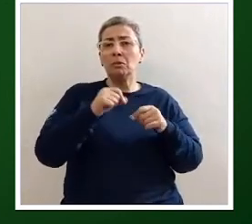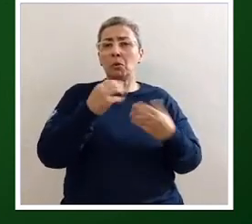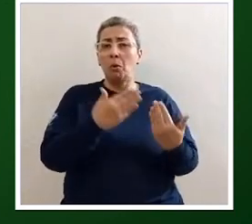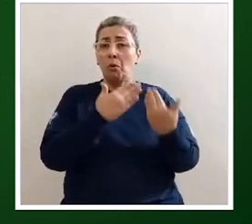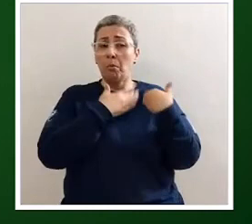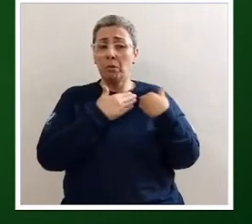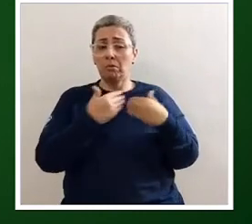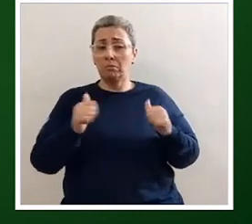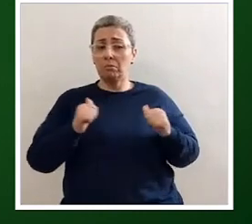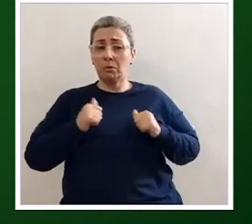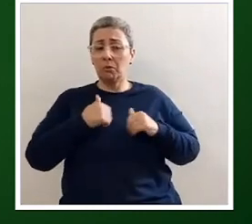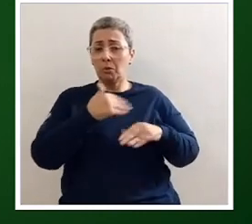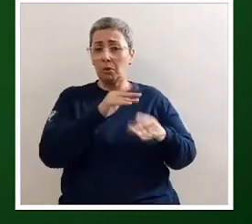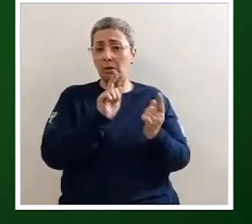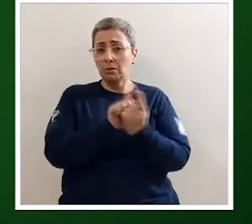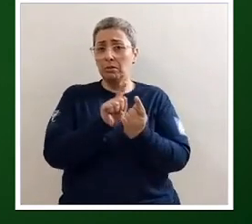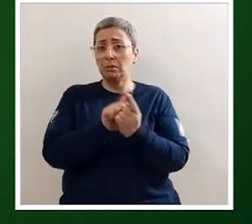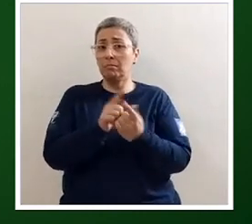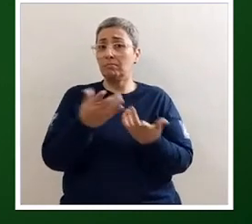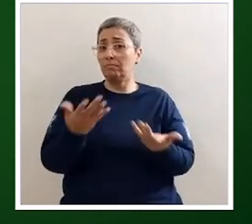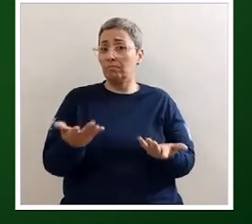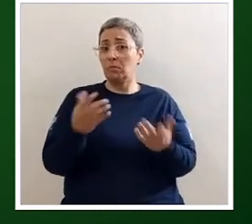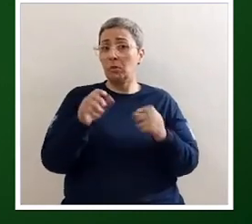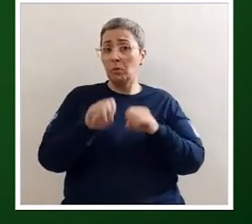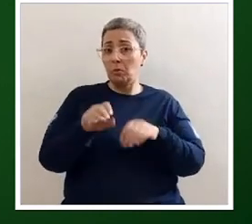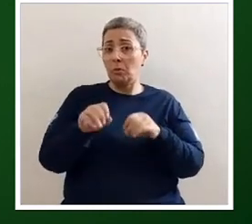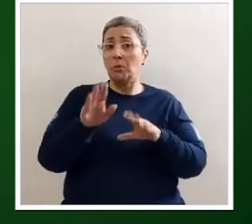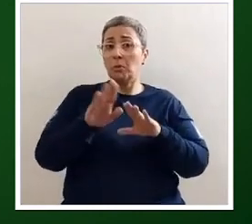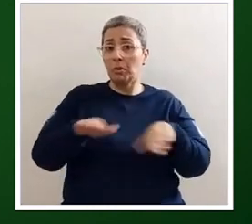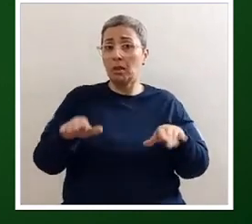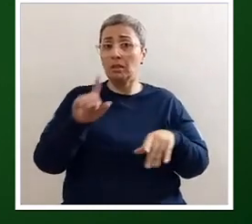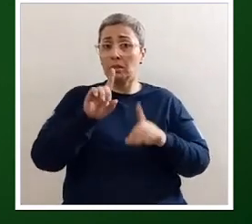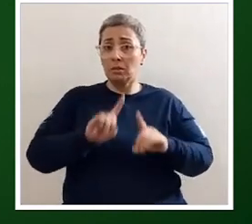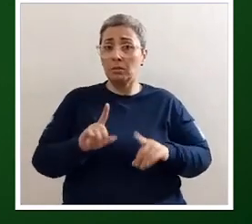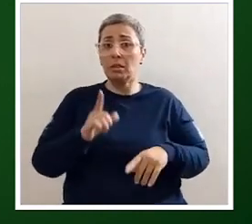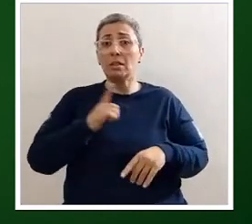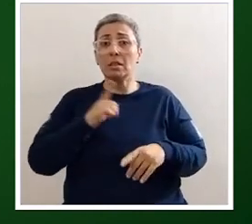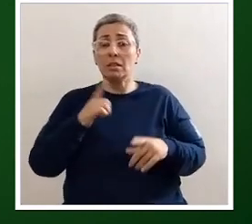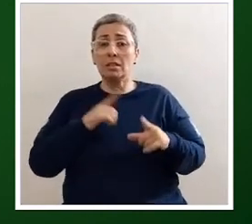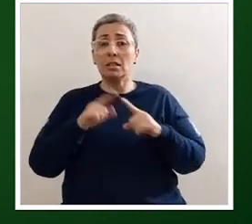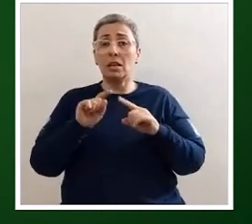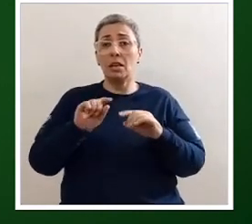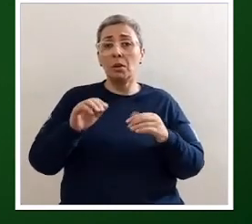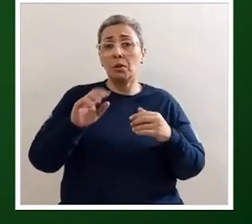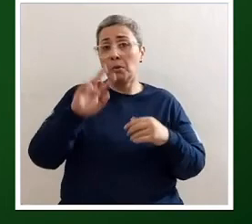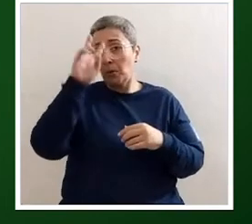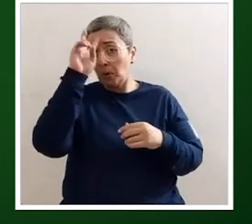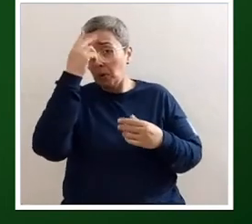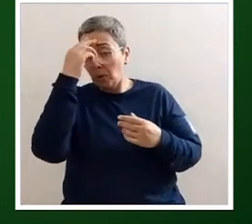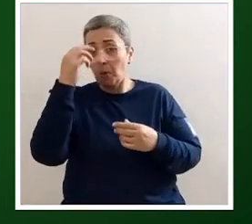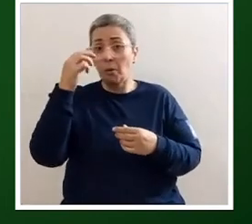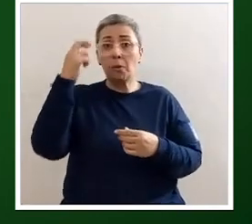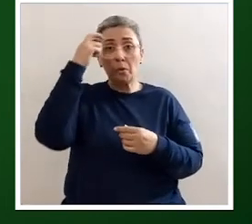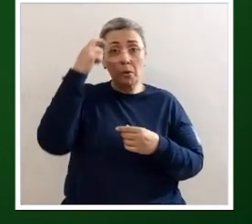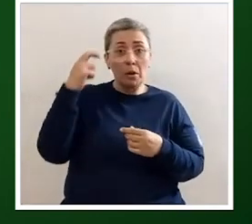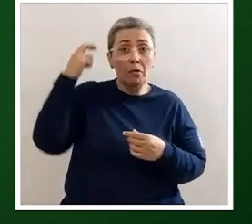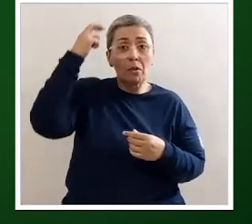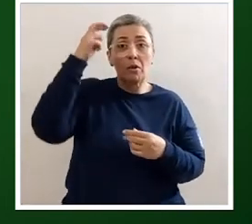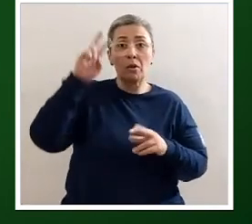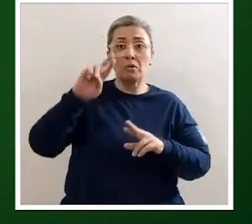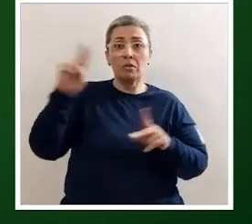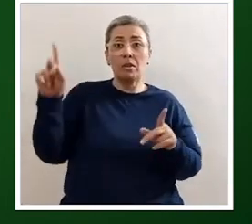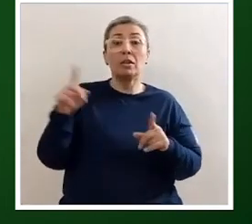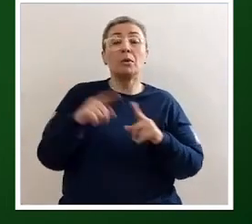responsabilidade de atendimento educacional de crianças com deficiências com transtornos e habilidades diferenciado